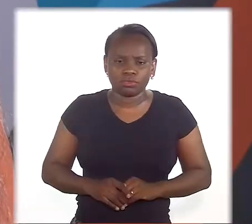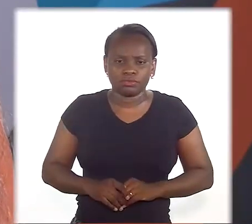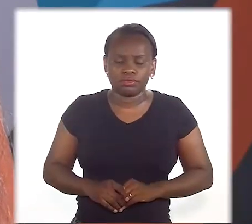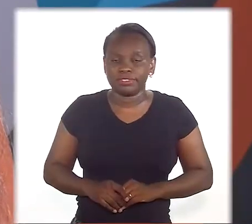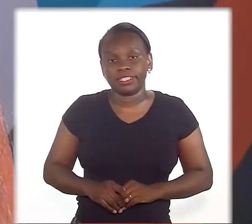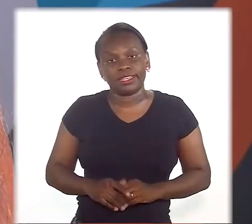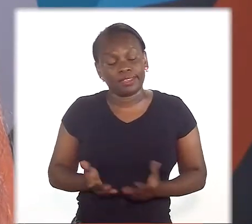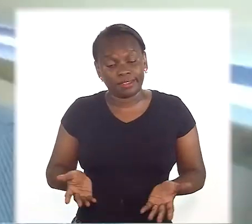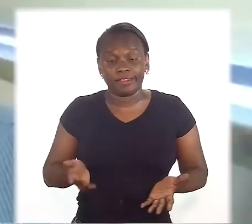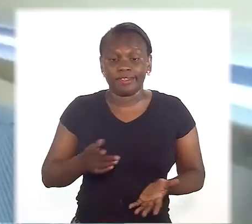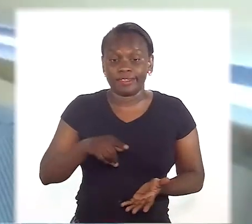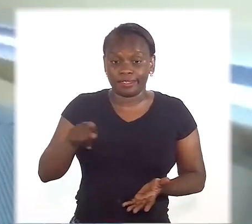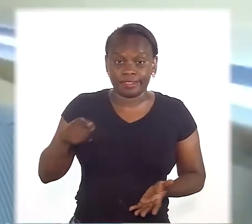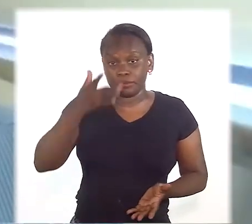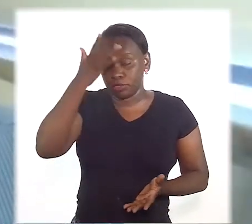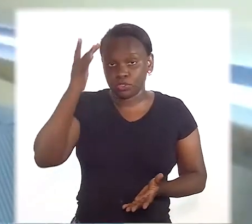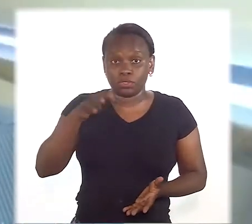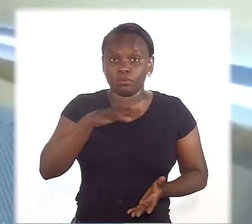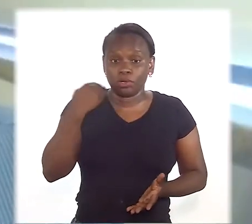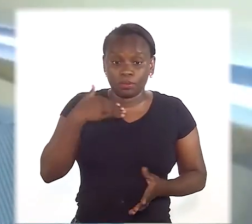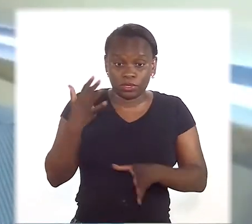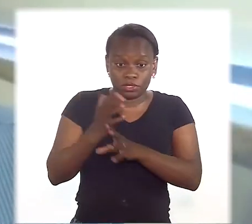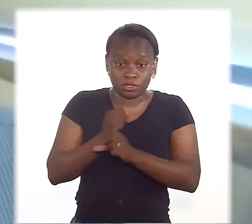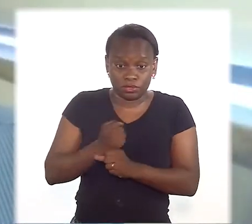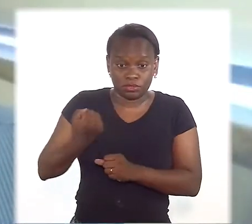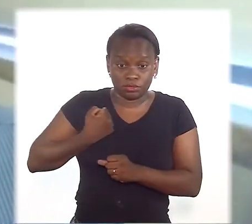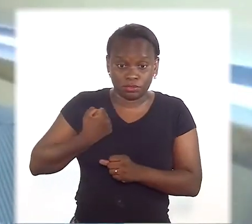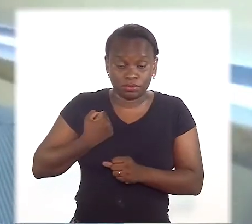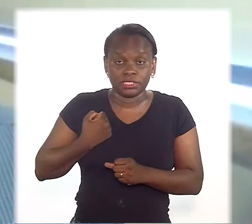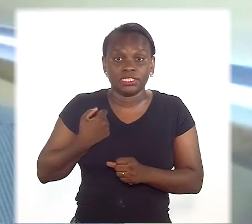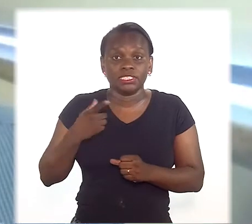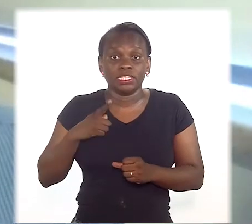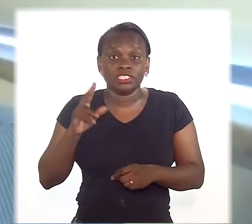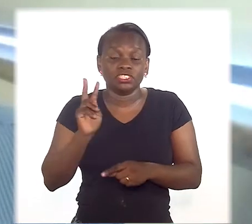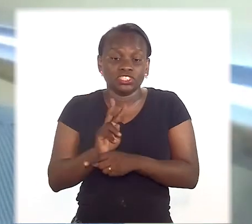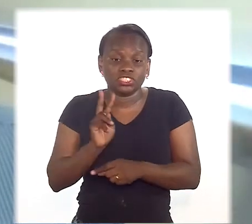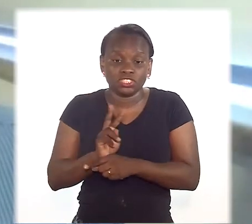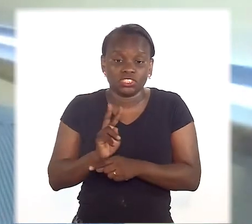Paulo? Esses números, eles têm uma